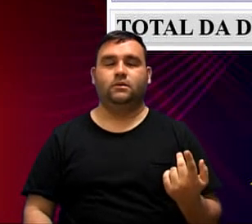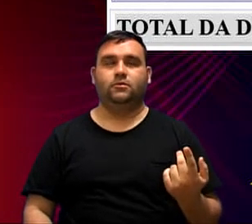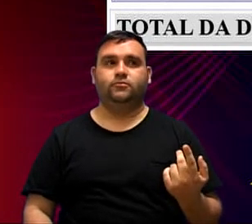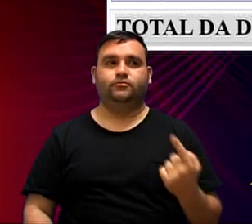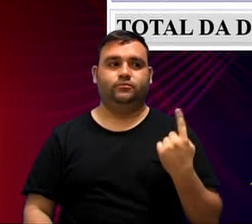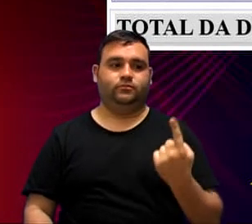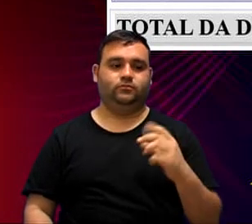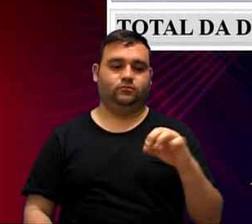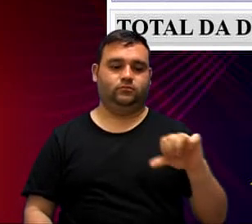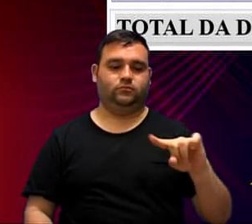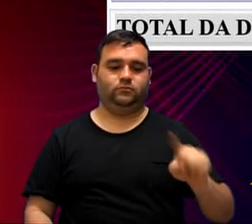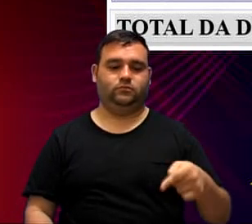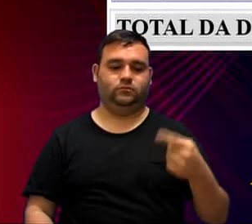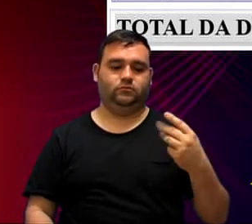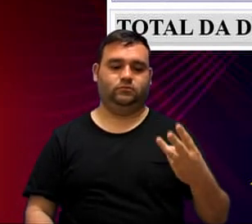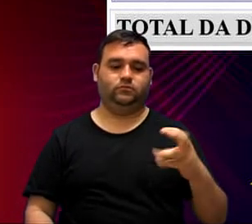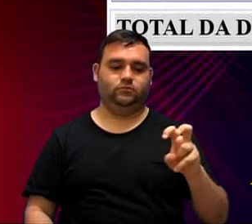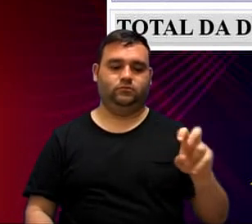De